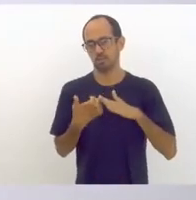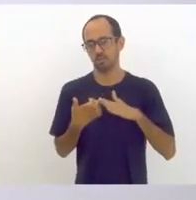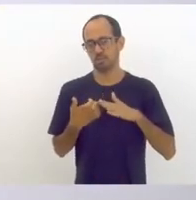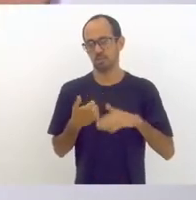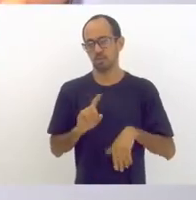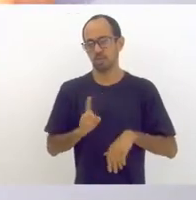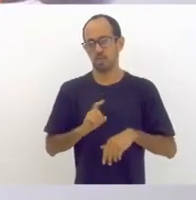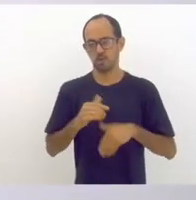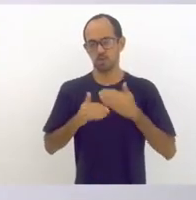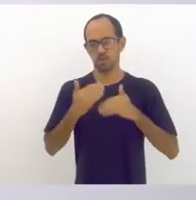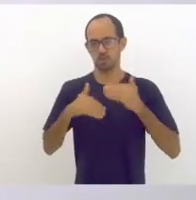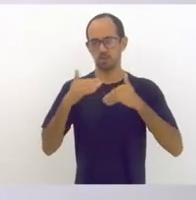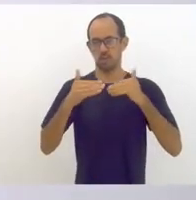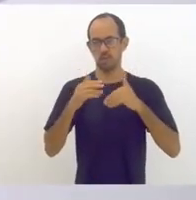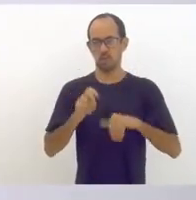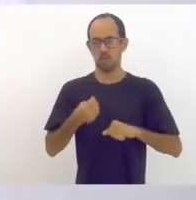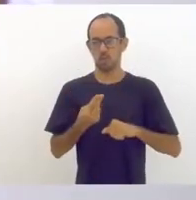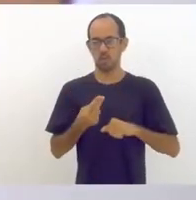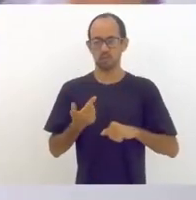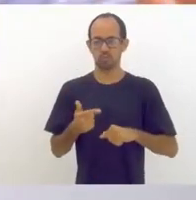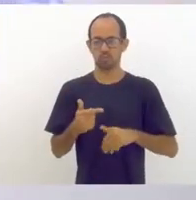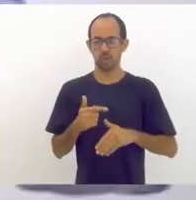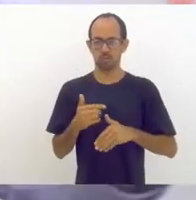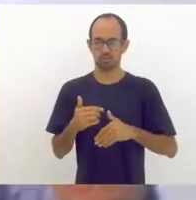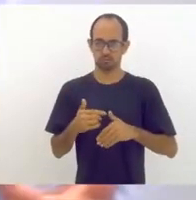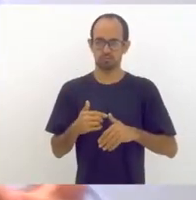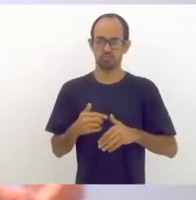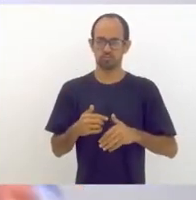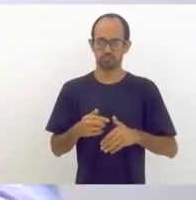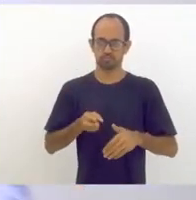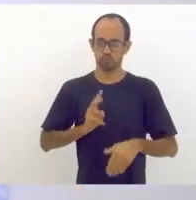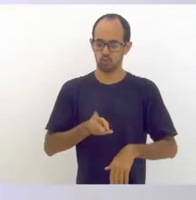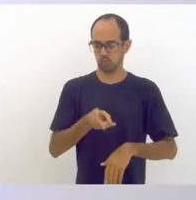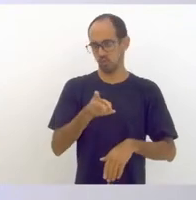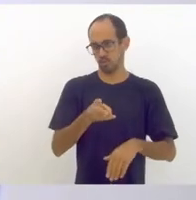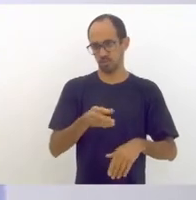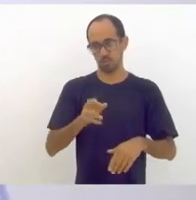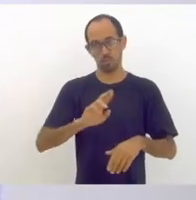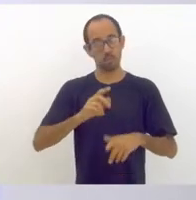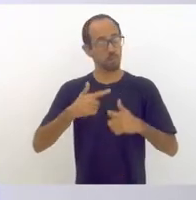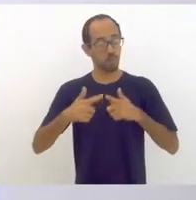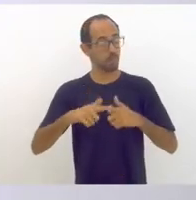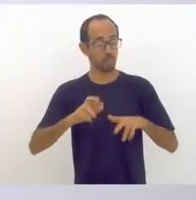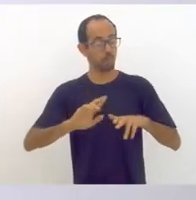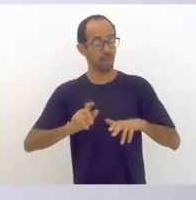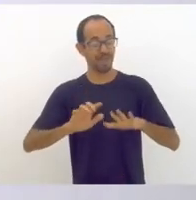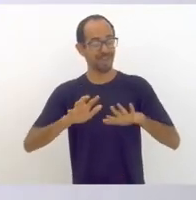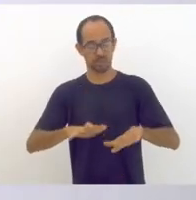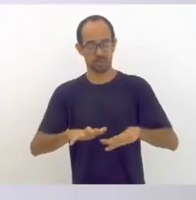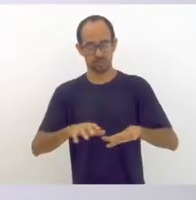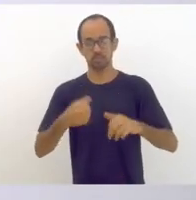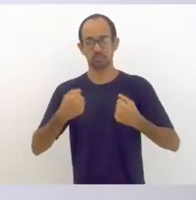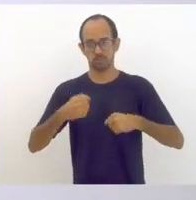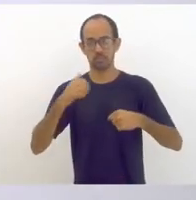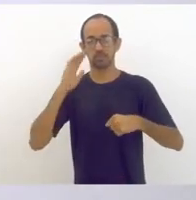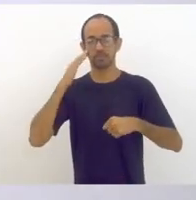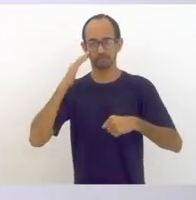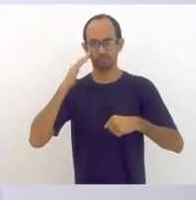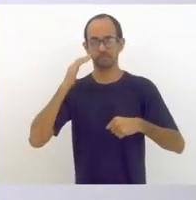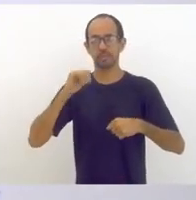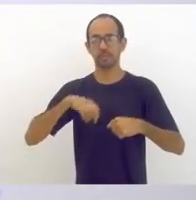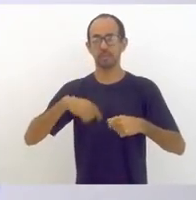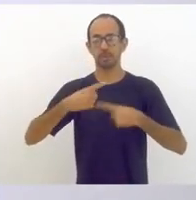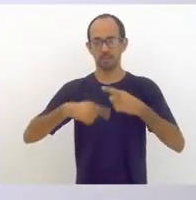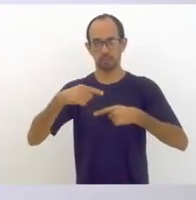que não se desenvolvem, que não vão para frente, porque não é esse o problema. Né? Então, a gente precisa entender o problema para resolver o problema.